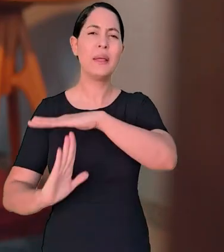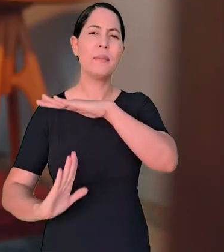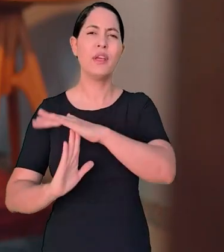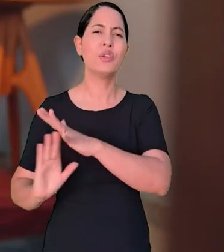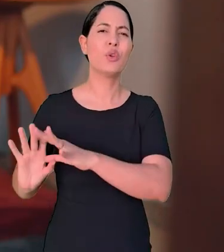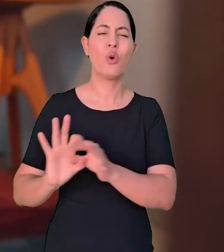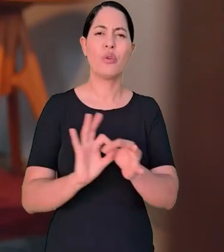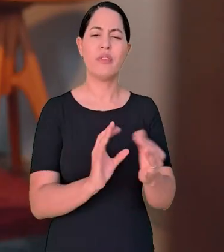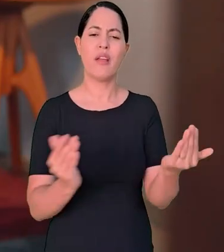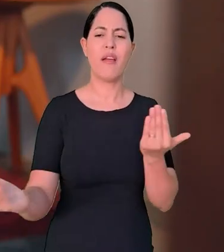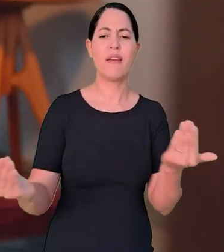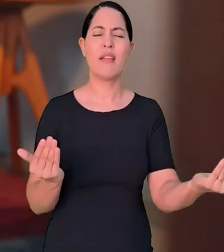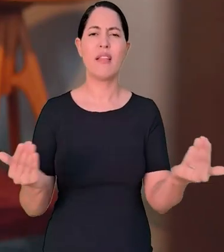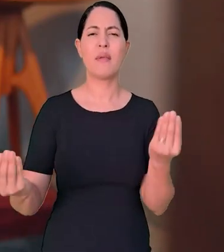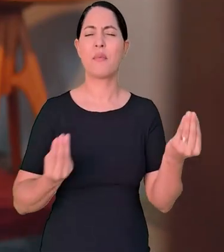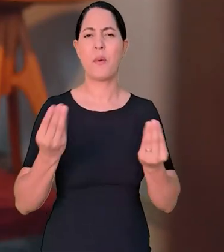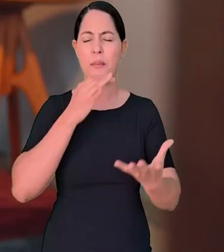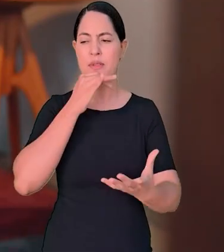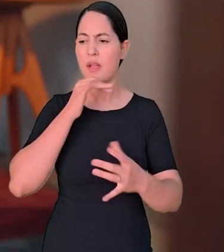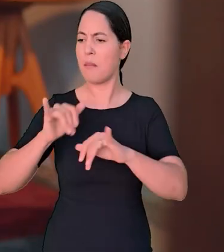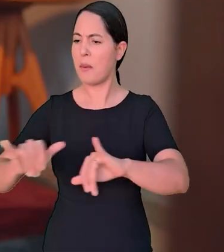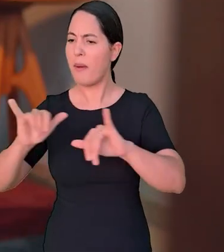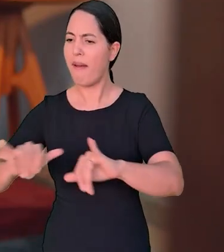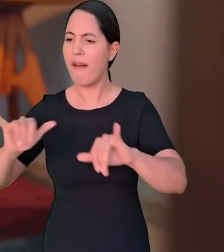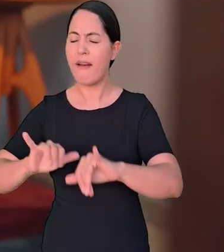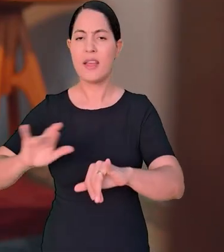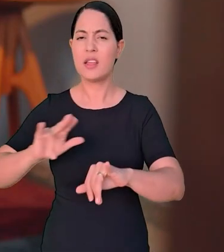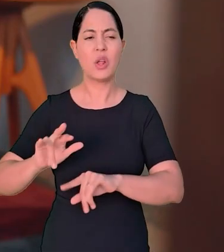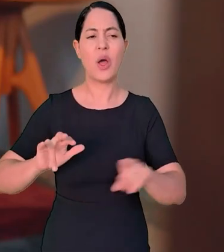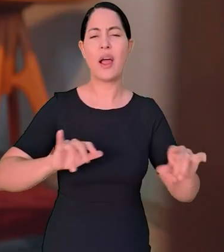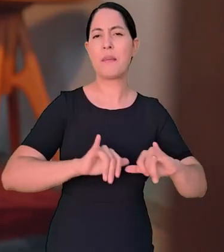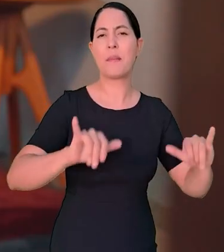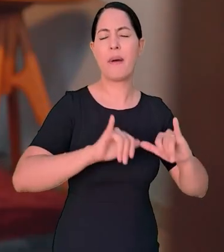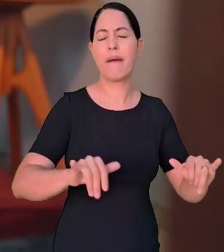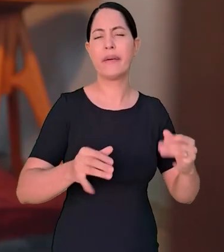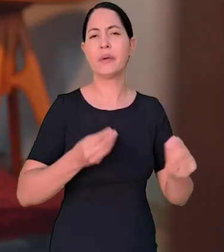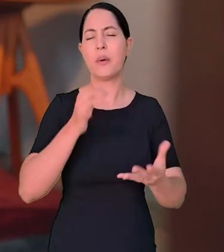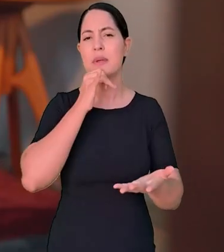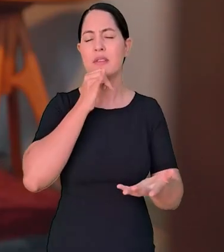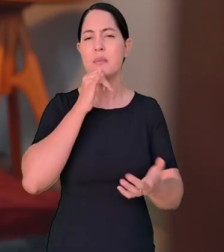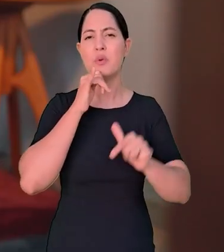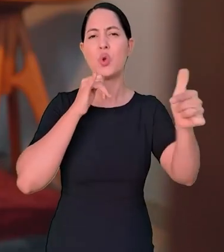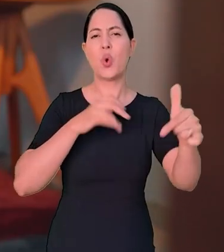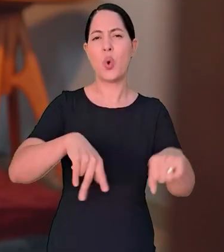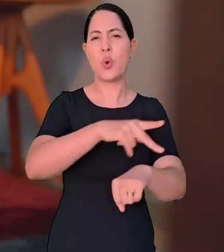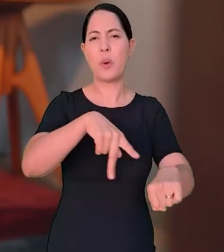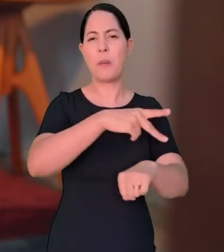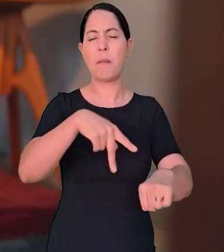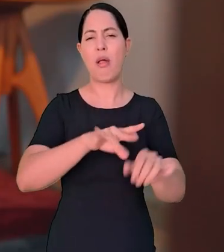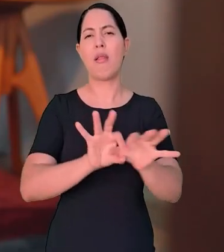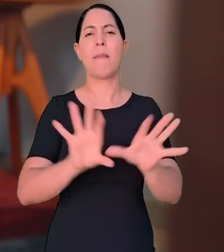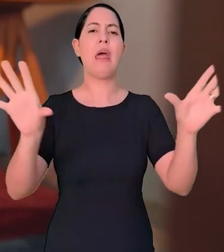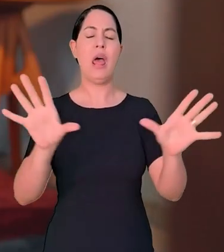tragam equilíbrio entre a possibilidade de se fazer a propaganda e não tornar aquela propaganda algo, como existe em outros países,